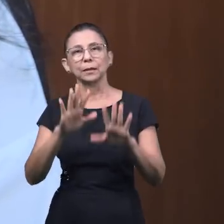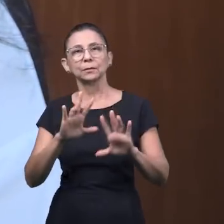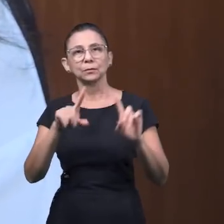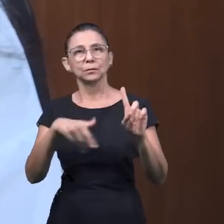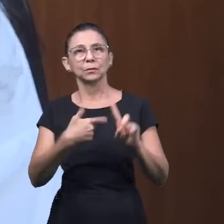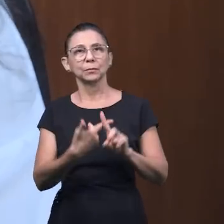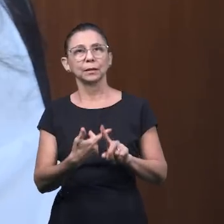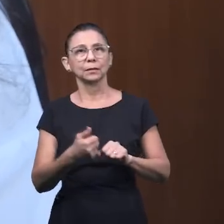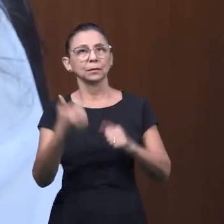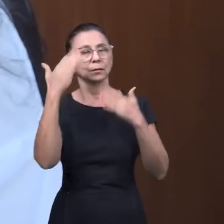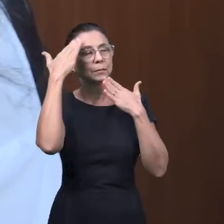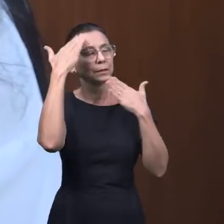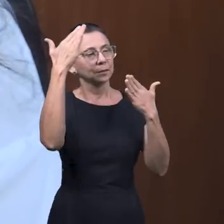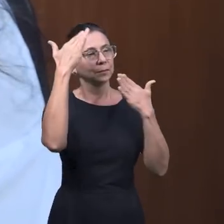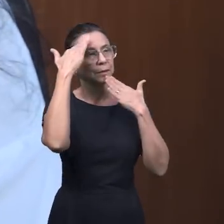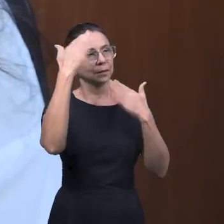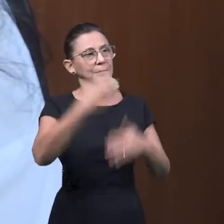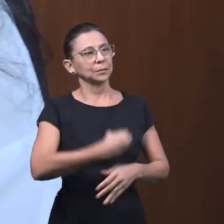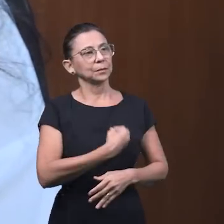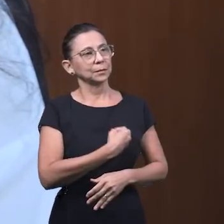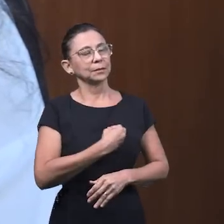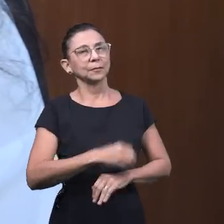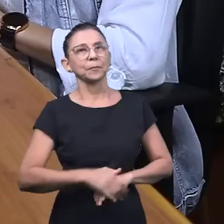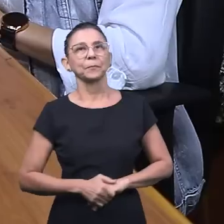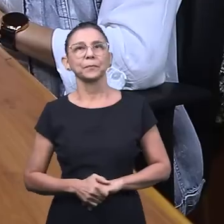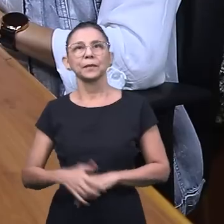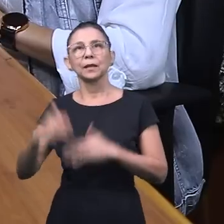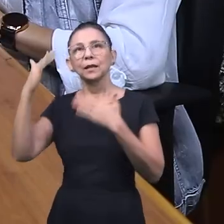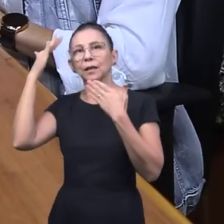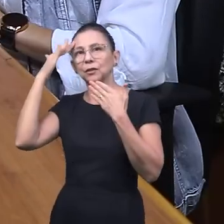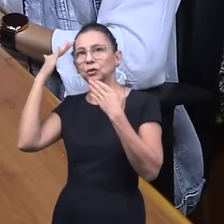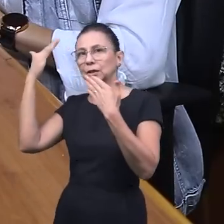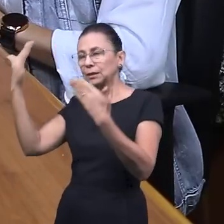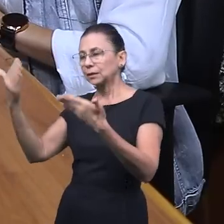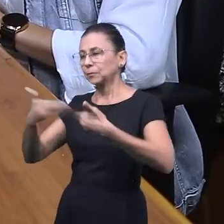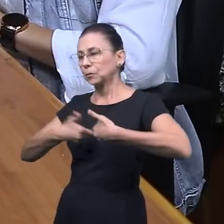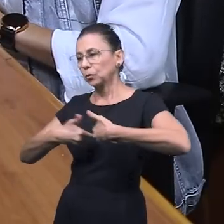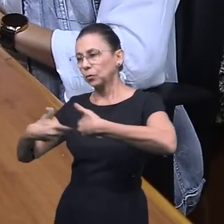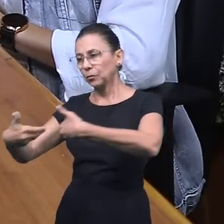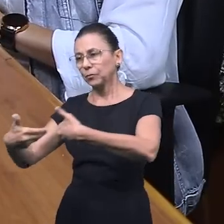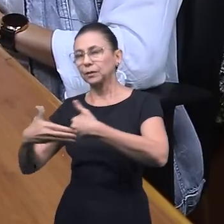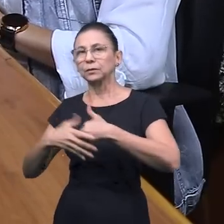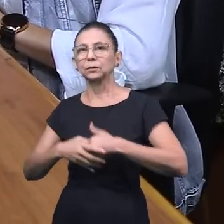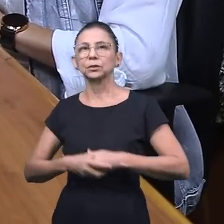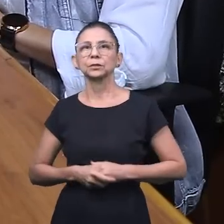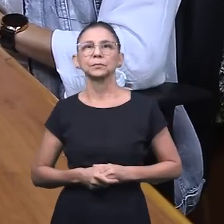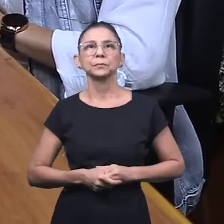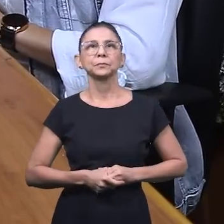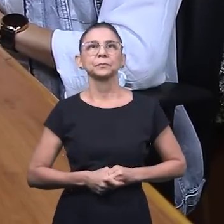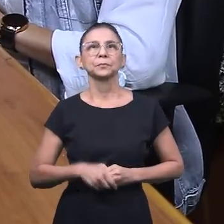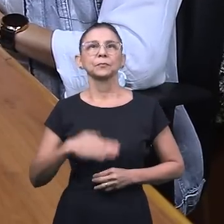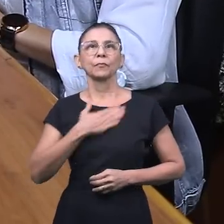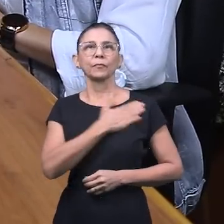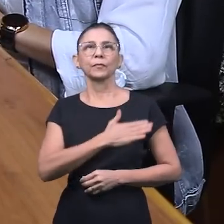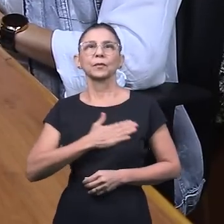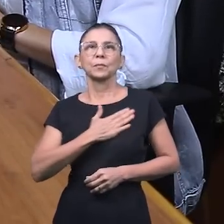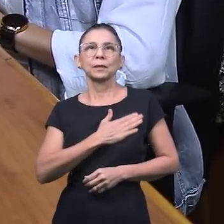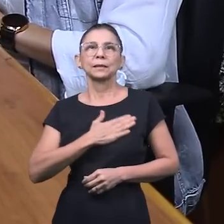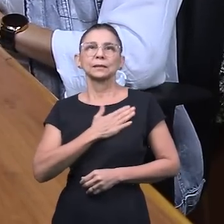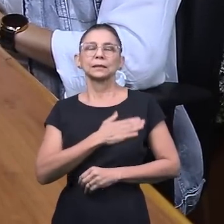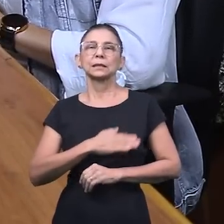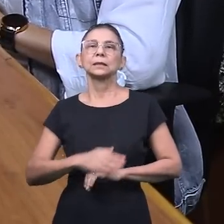entender. Obrigada, Daça. Obrigada mesmo pela sua participação. Eu te agradeço pelo convite, por ter participado. Amém. Foi um